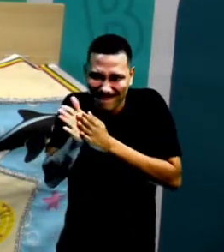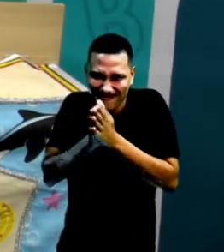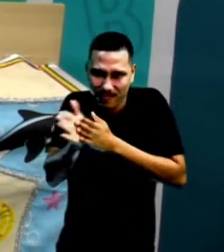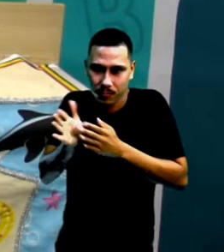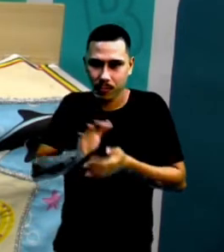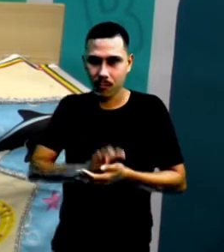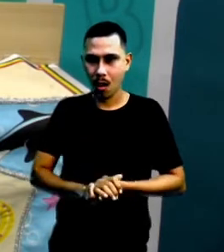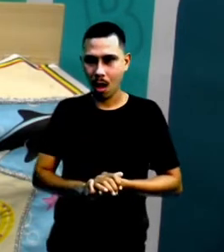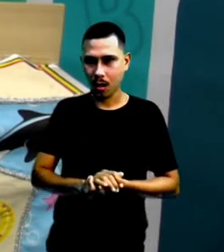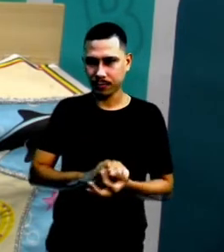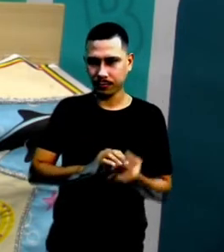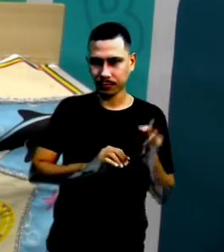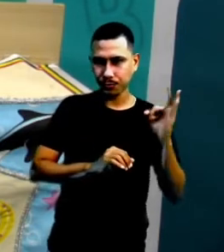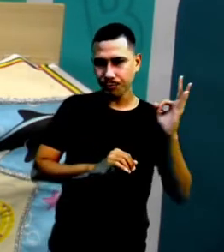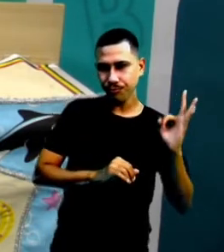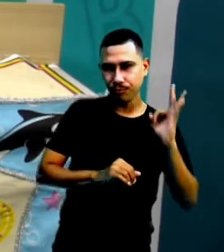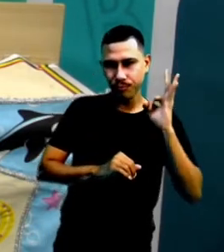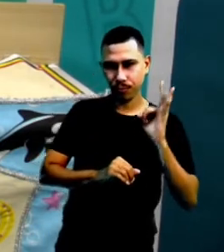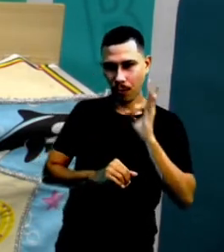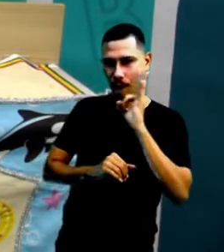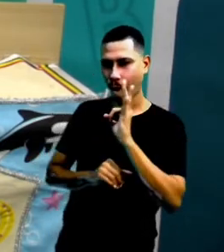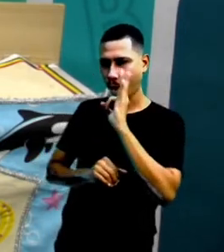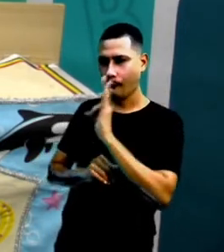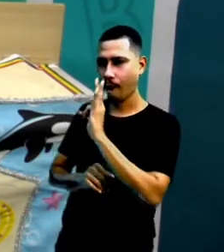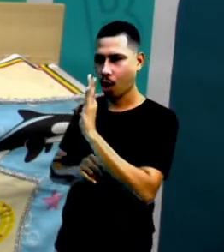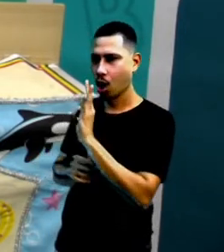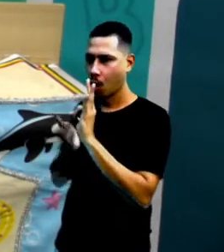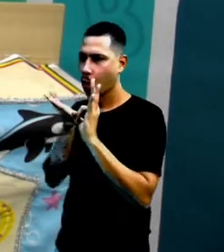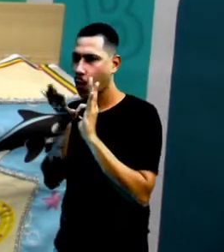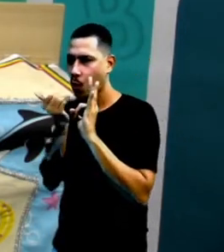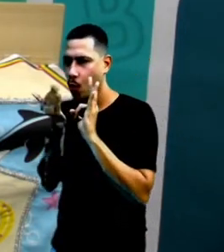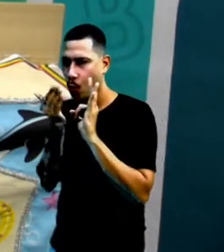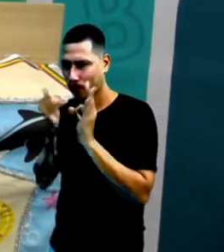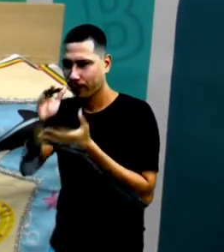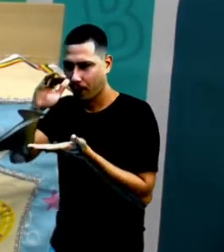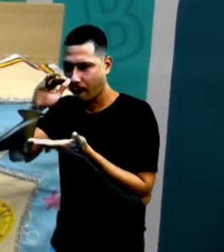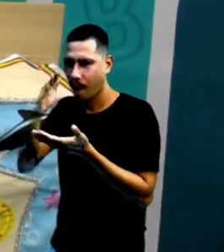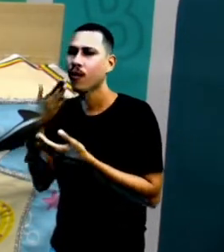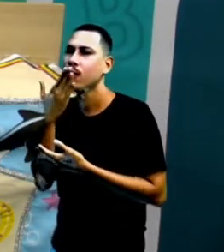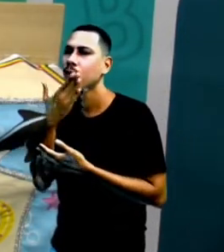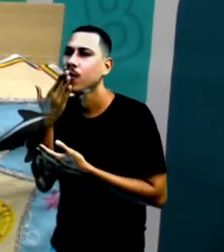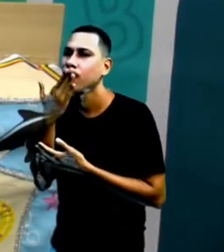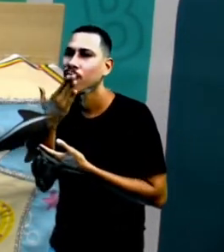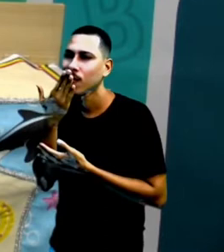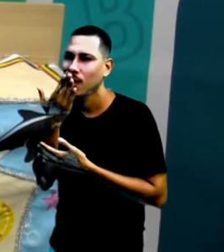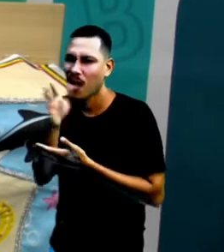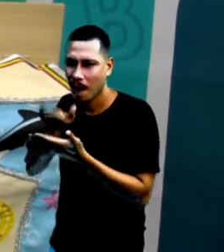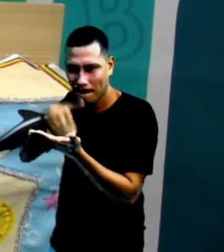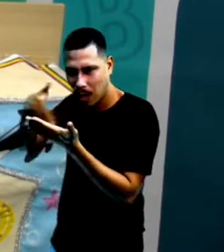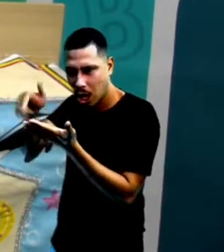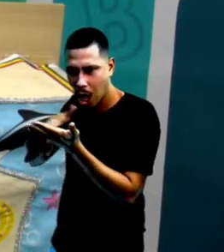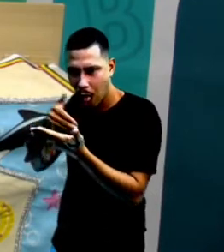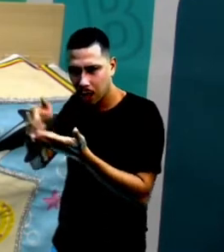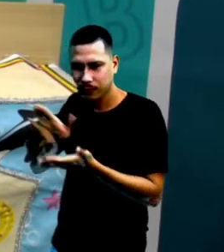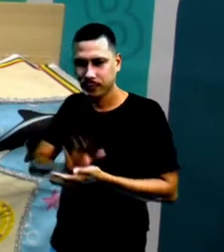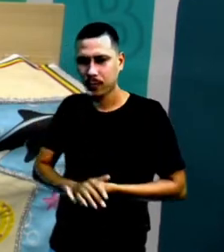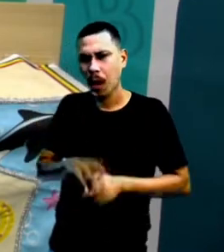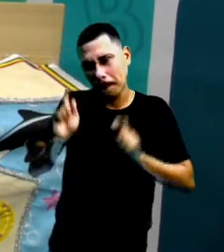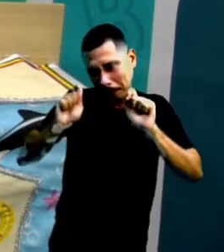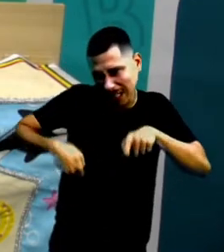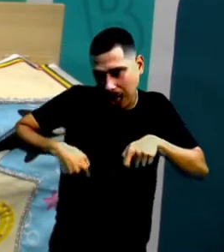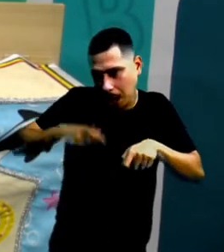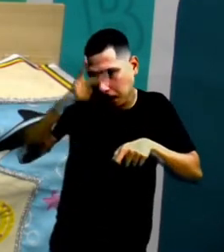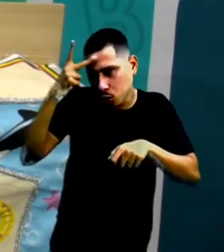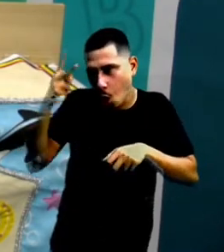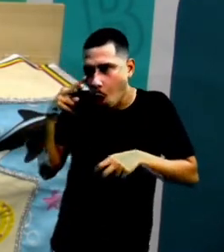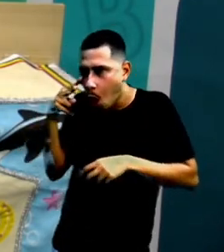Quando eles foram crianças, comeu o melado. Ó, sempre tem que ficar alguém vigiando, né, isso, pra